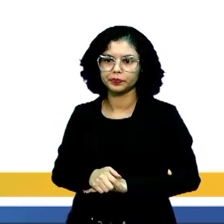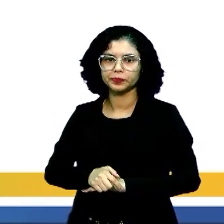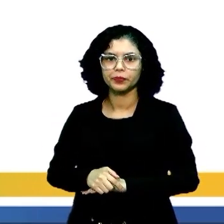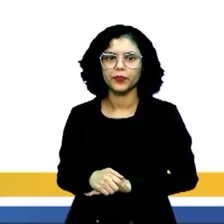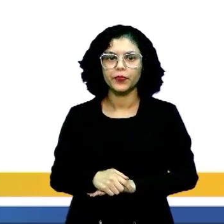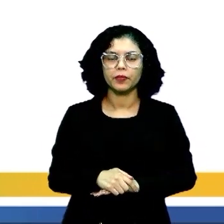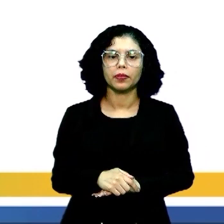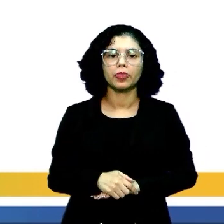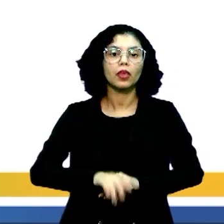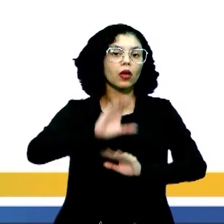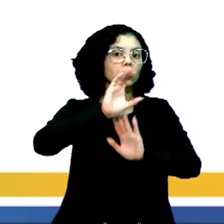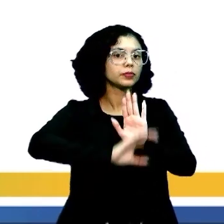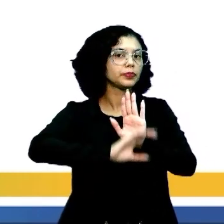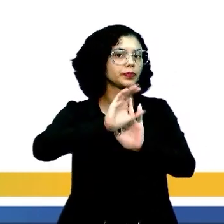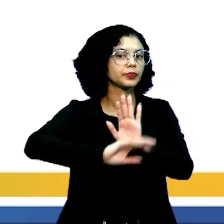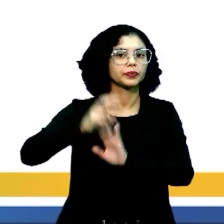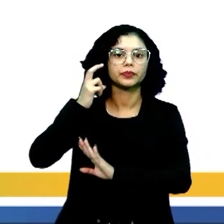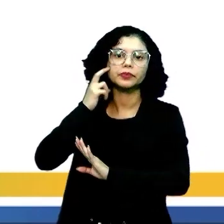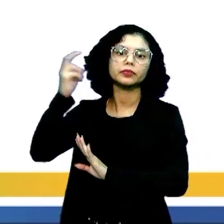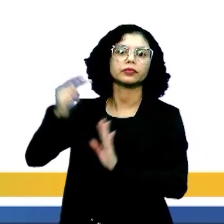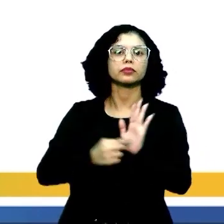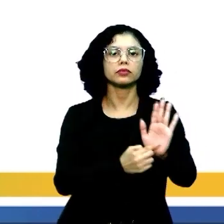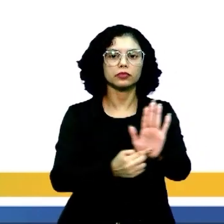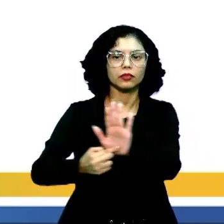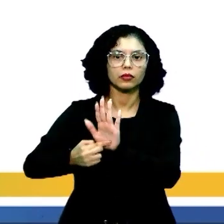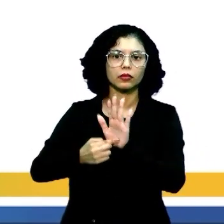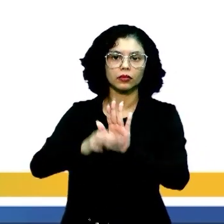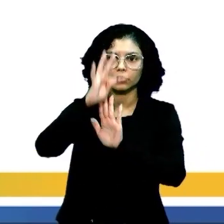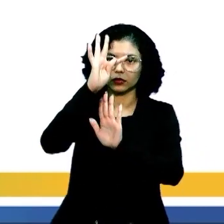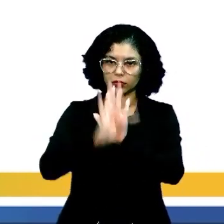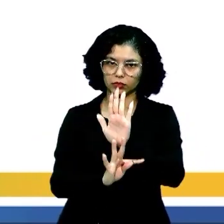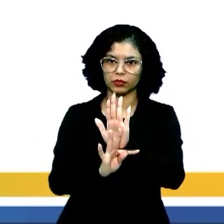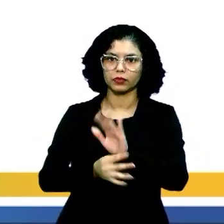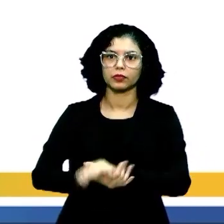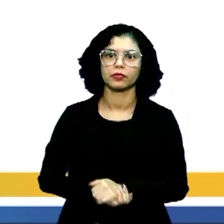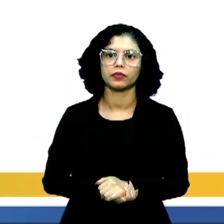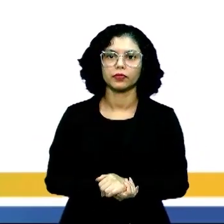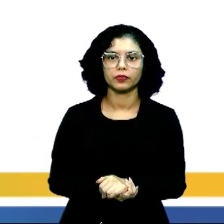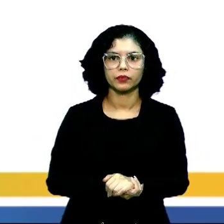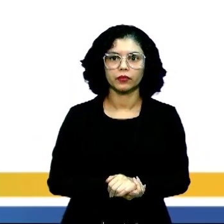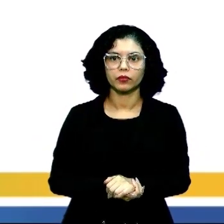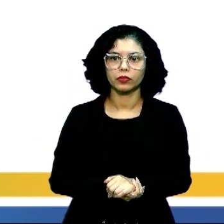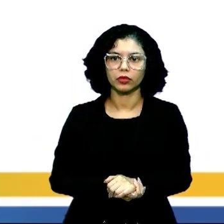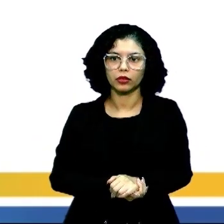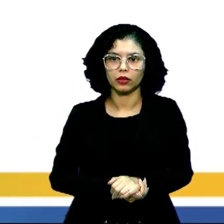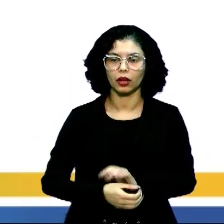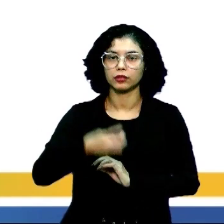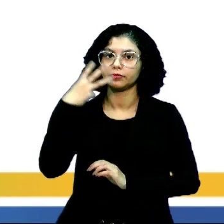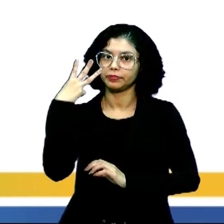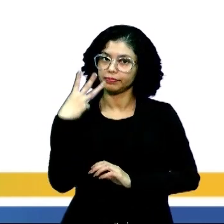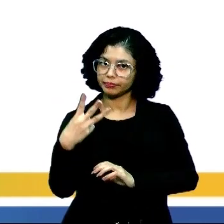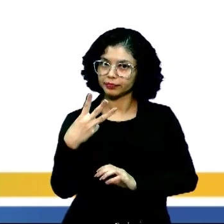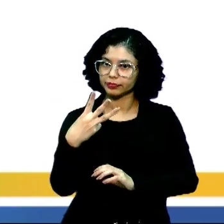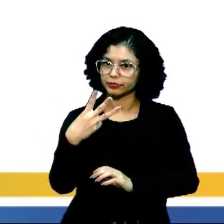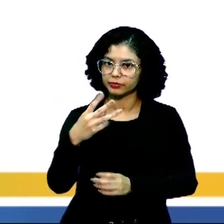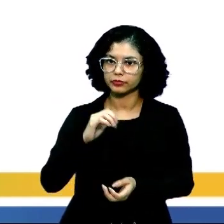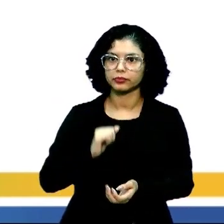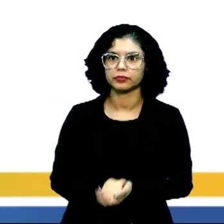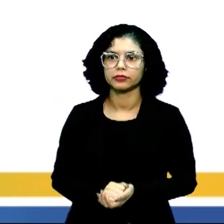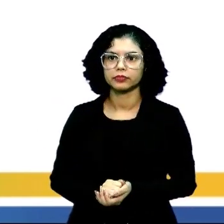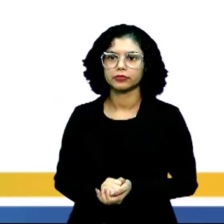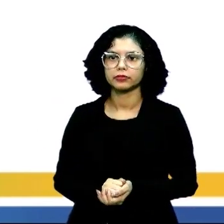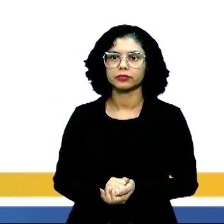questão. Os conceitos de cultura apresentados no texto convergem para